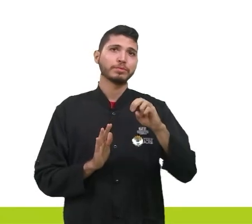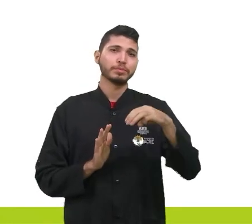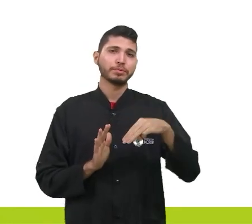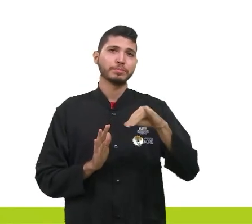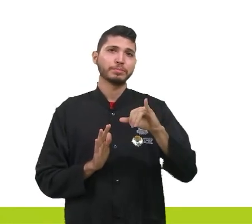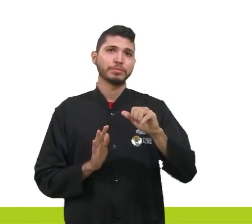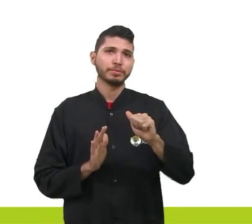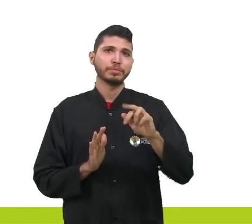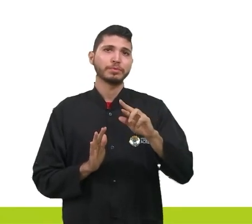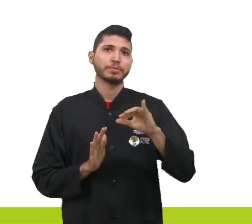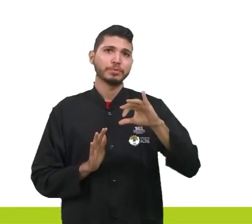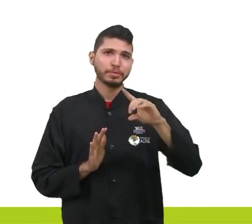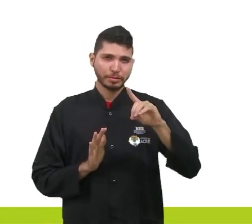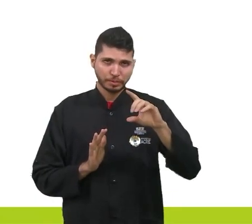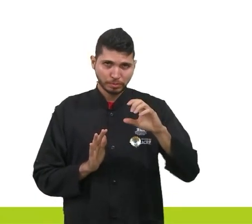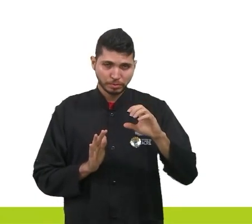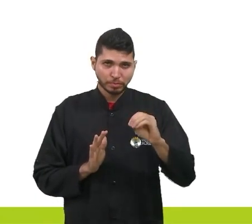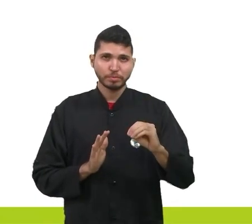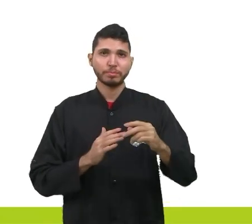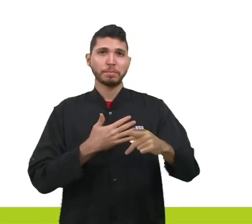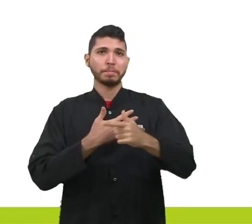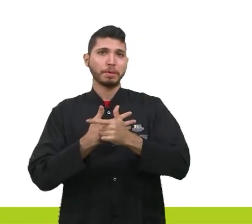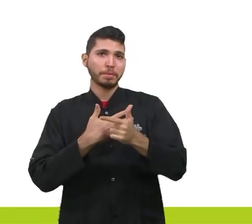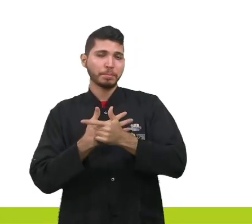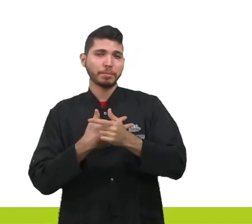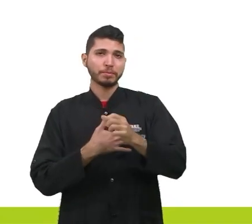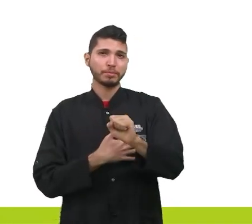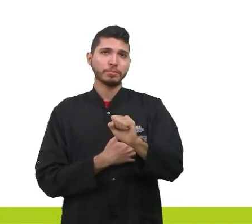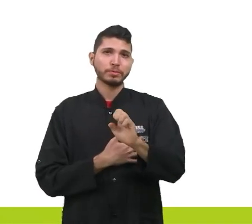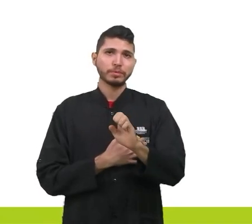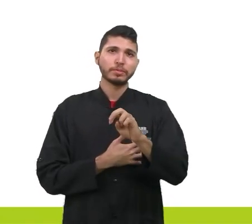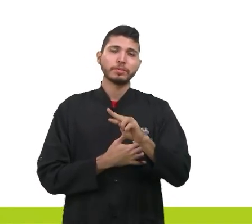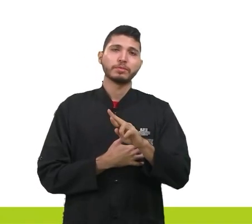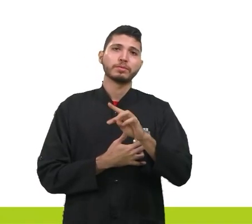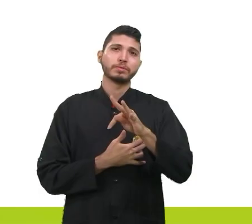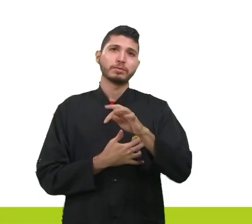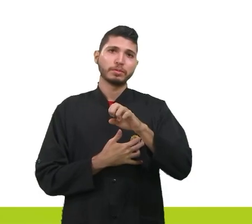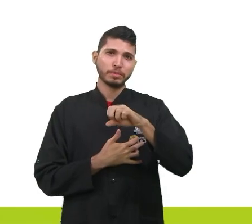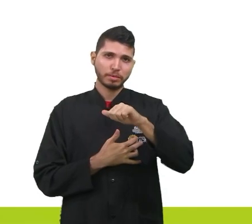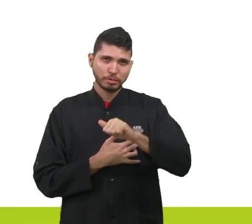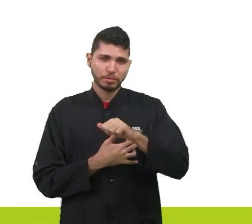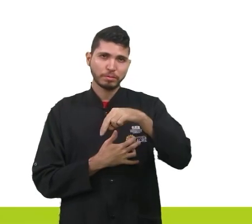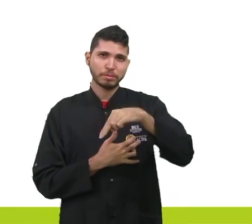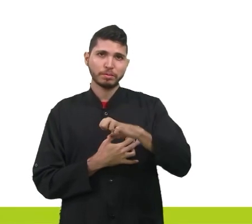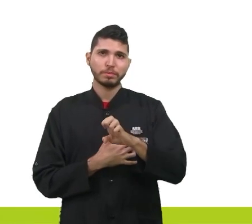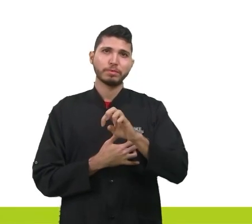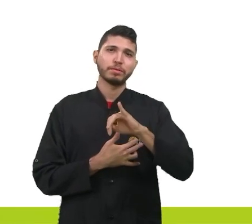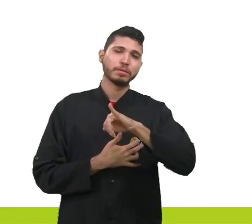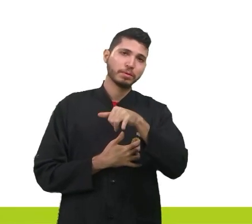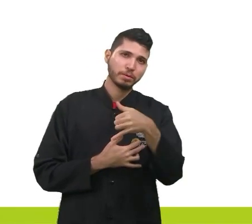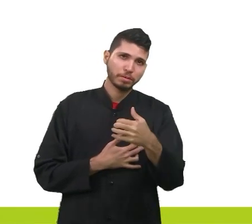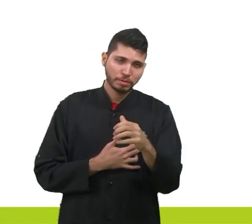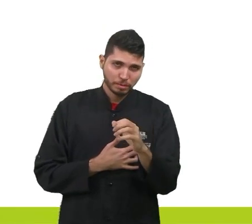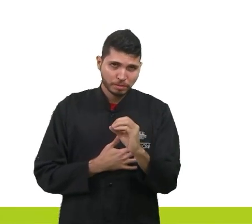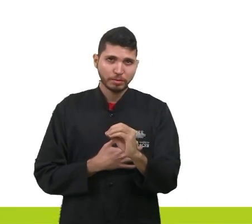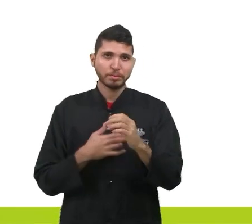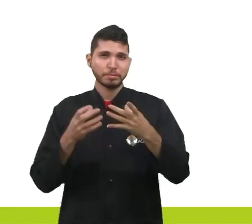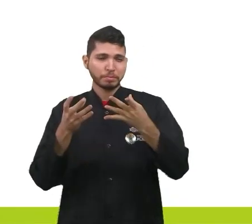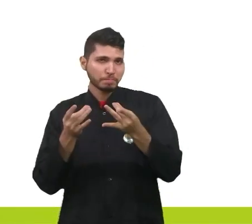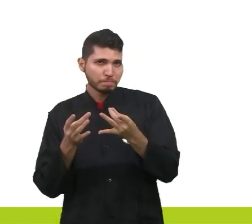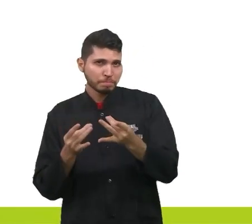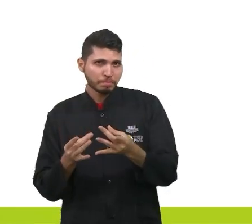papel do sertanejo, que desenvolveu toda essa técnica bem detalhada através da